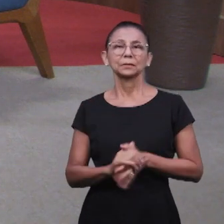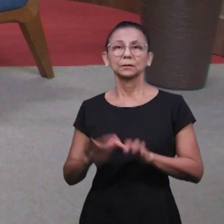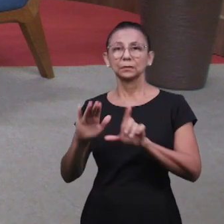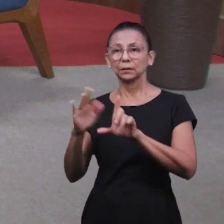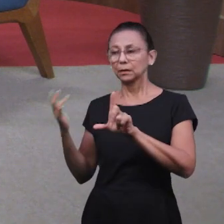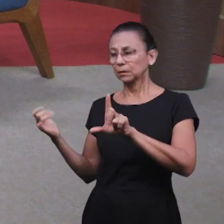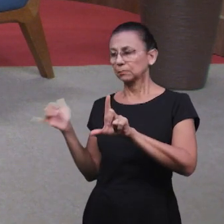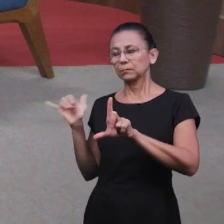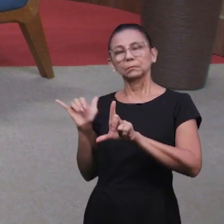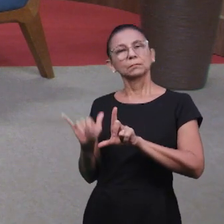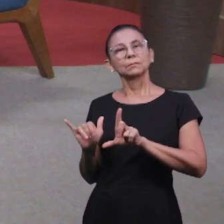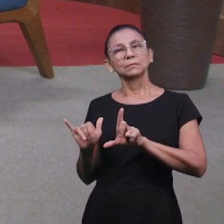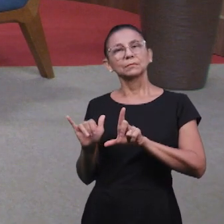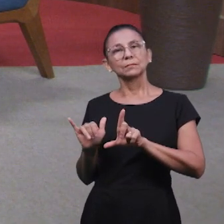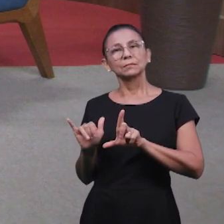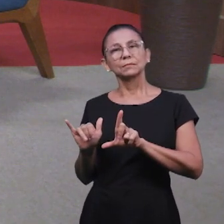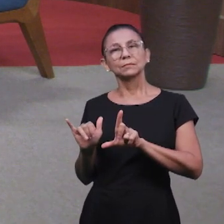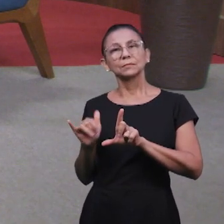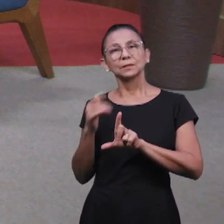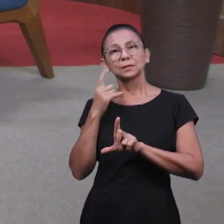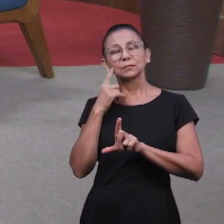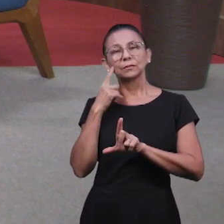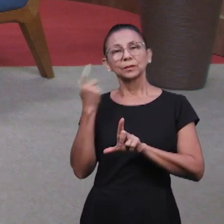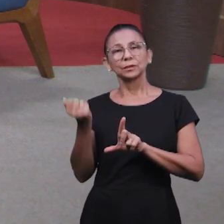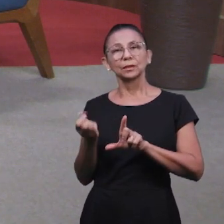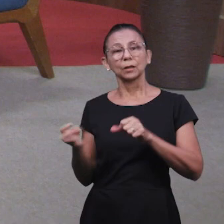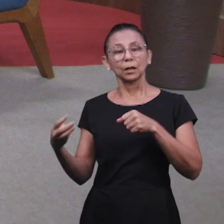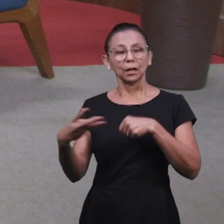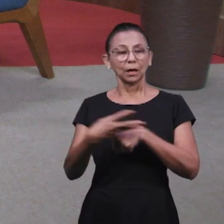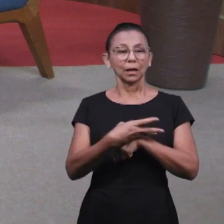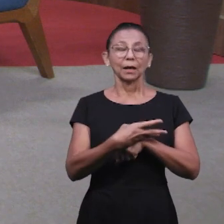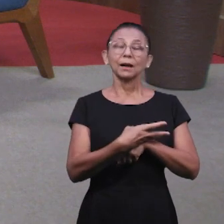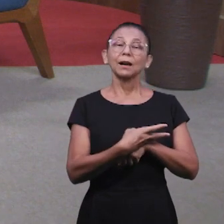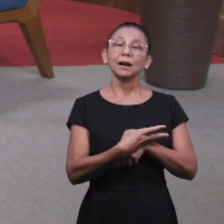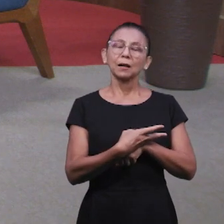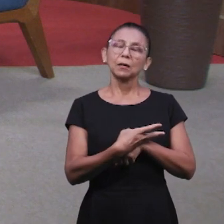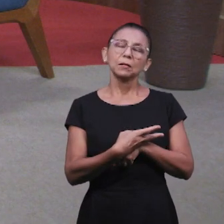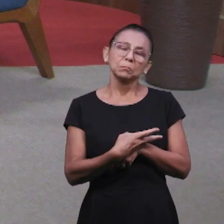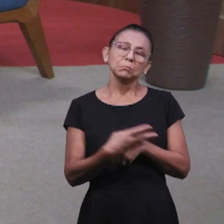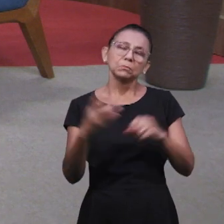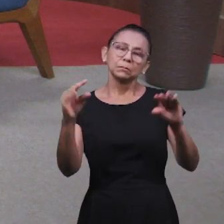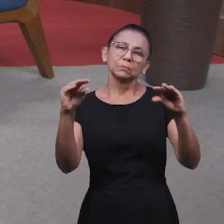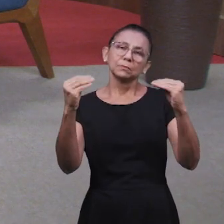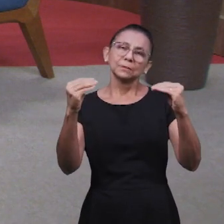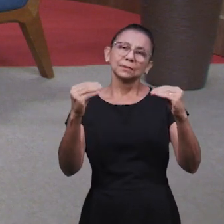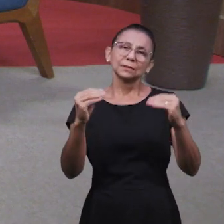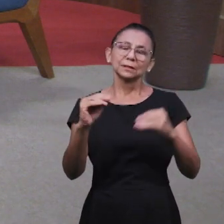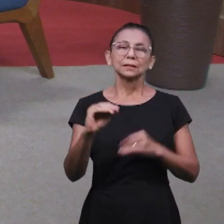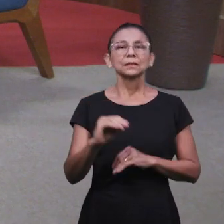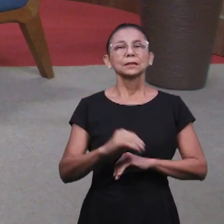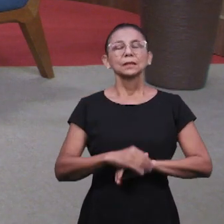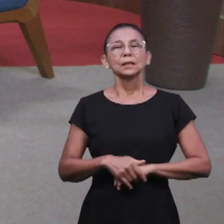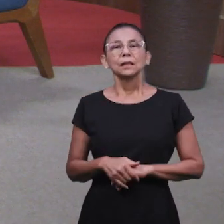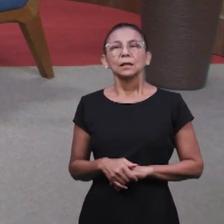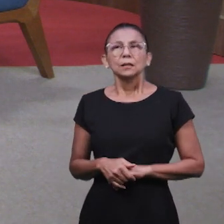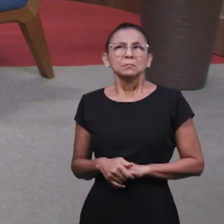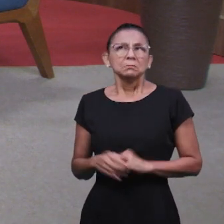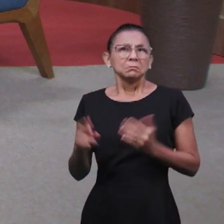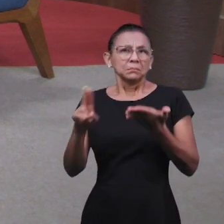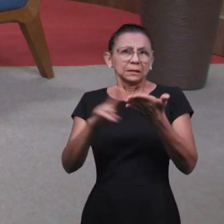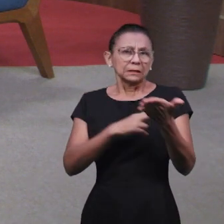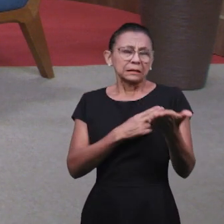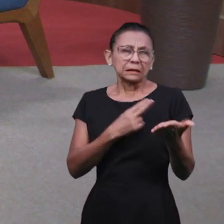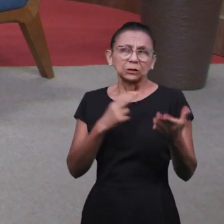interativo. É só apontar a câmera do seu celular para ele e você vai ser redirecionado para o WhatsApp. E ali você pode mandar uma mensagem para nós.